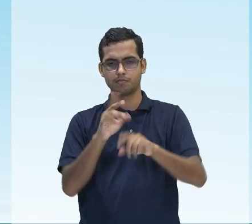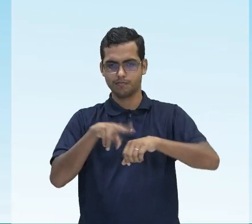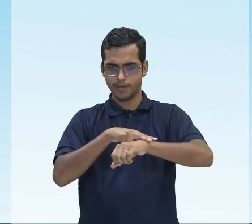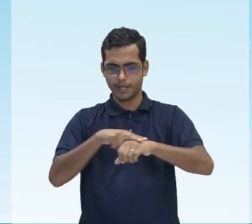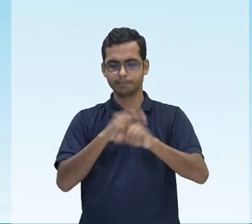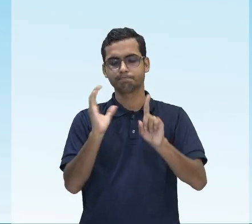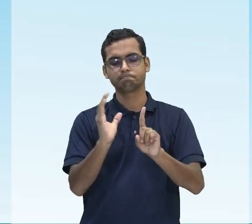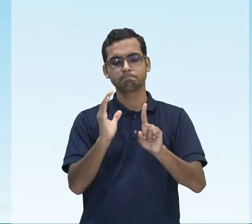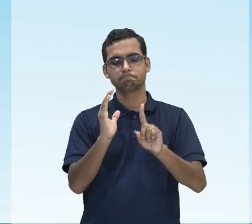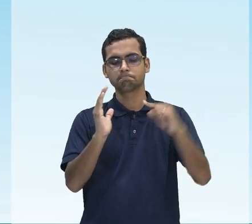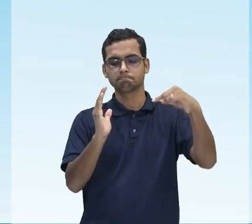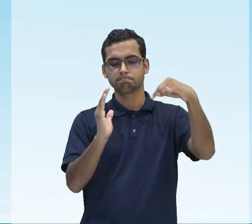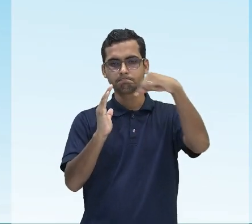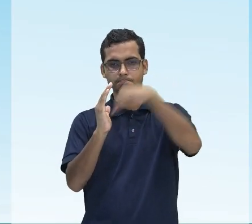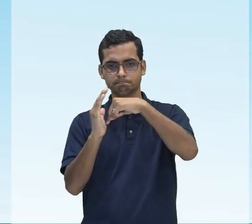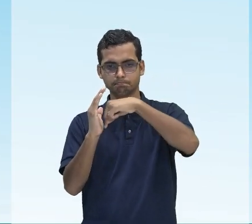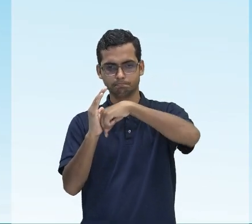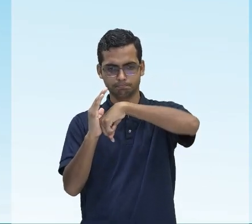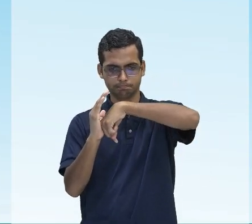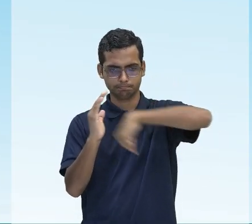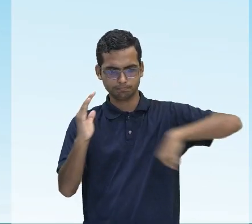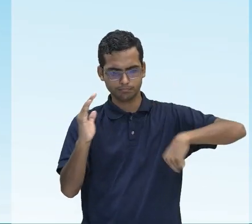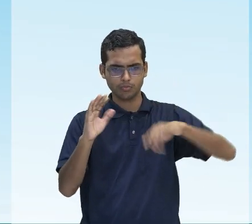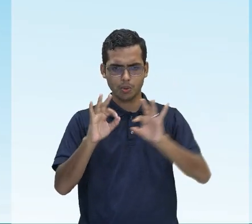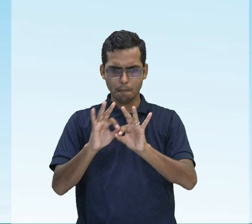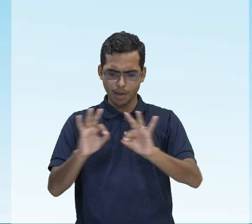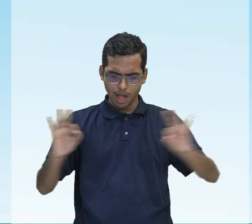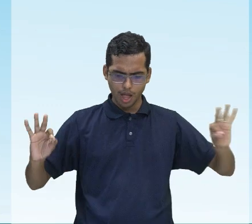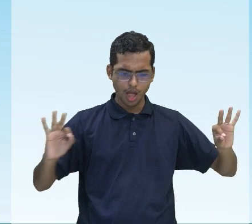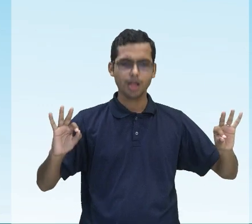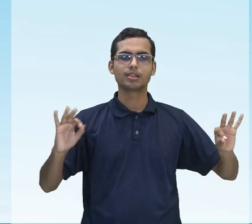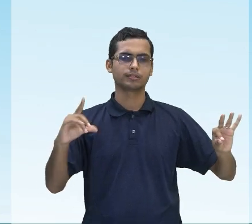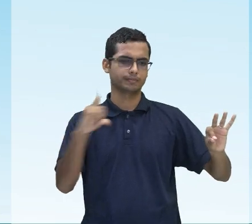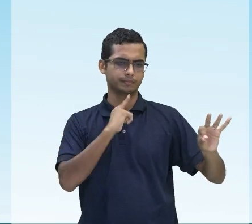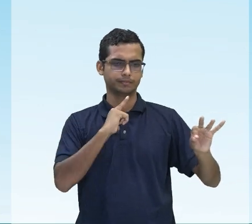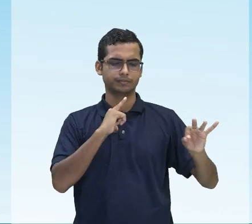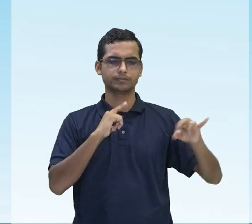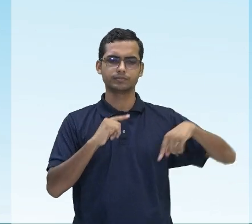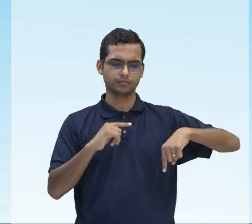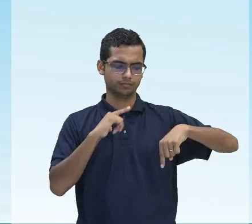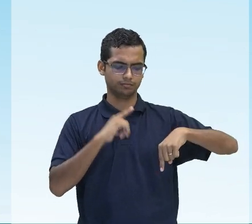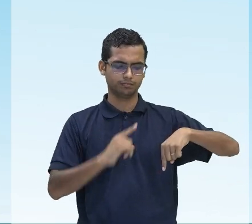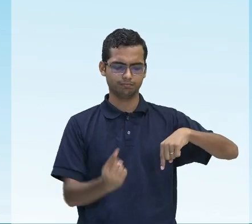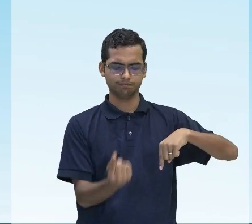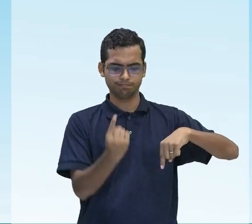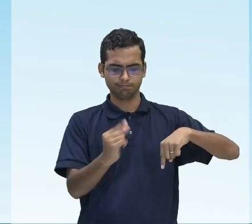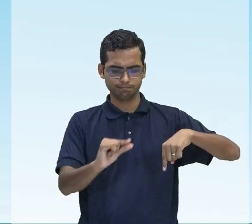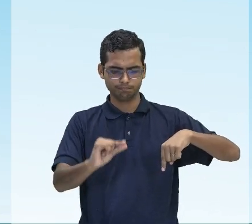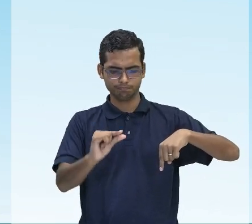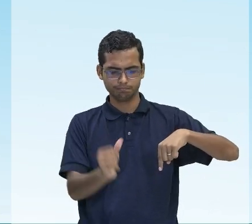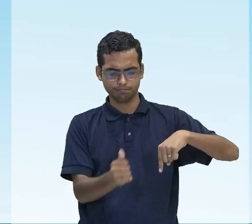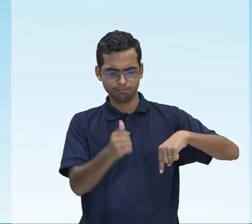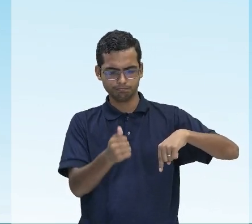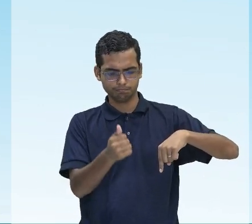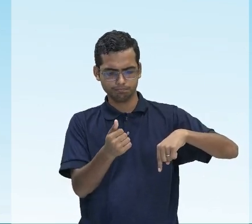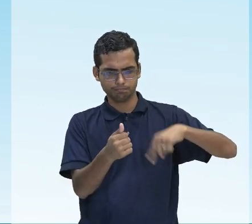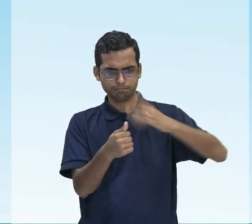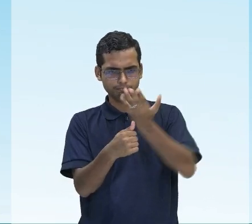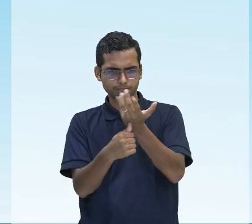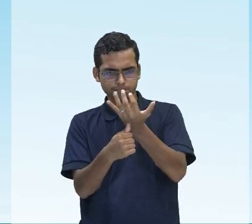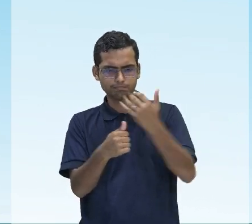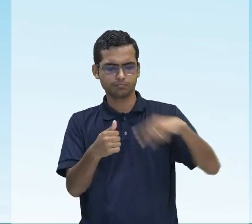de curvatura. A imagem ficou para trás do centro de curvatura. Ela é real, invertida e agora